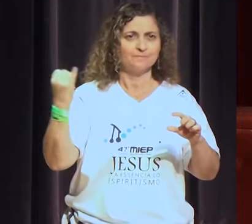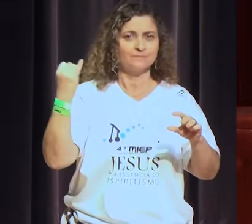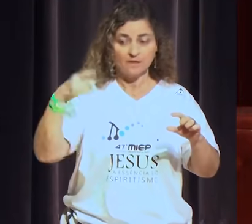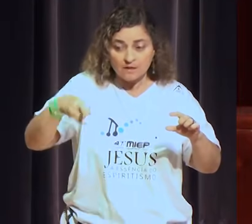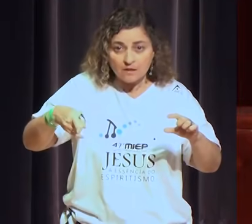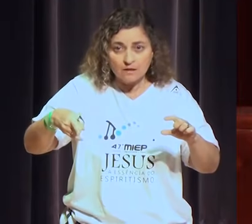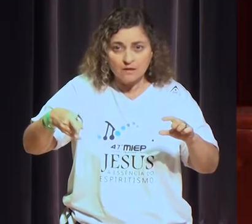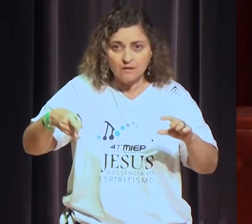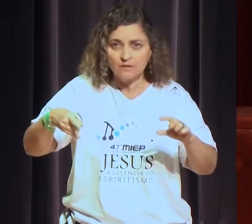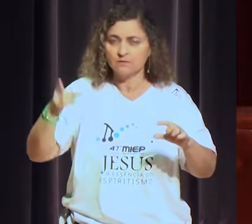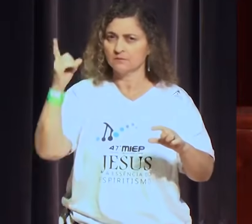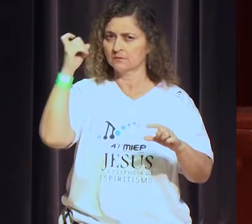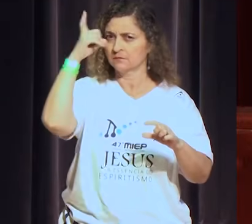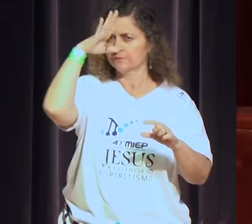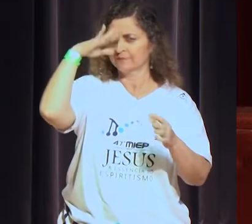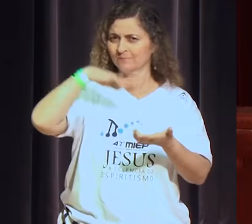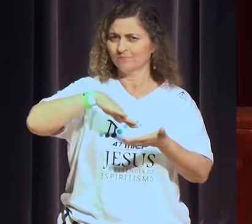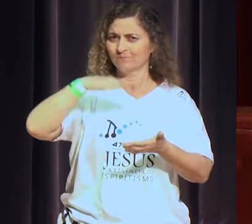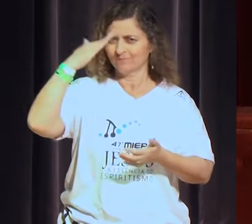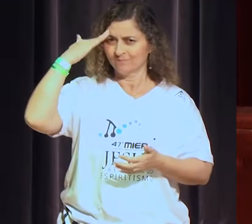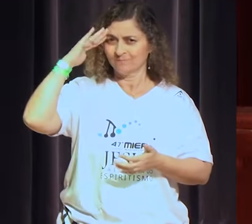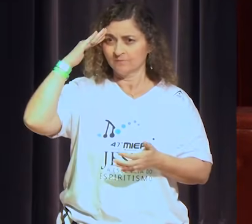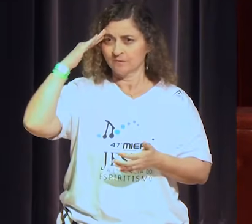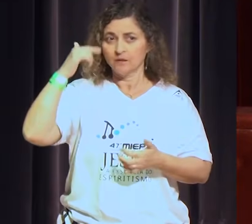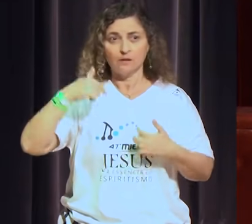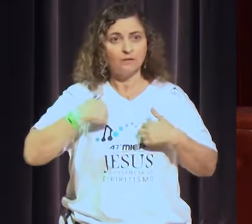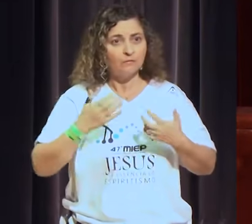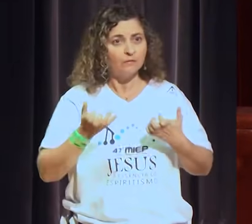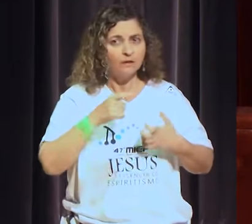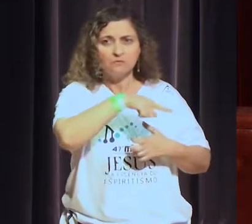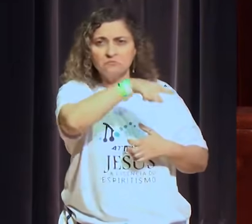complexo. E eu vim aqui hoje para te confundir.